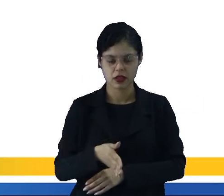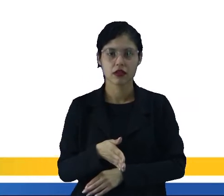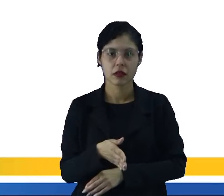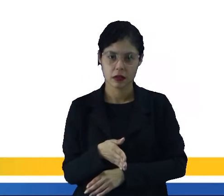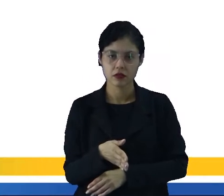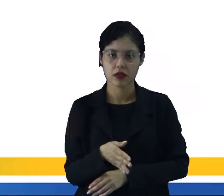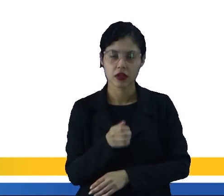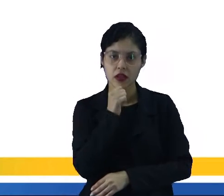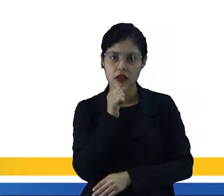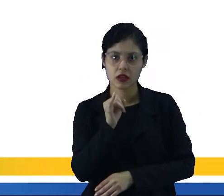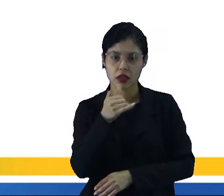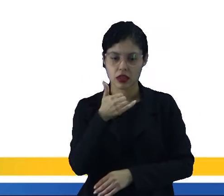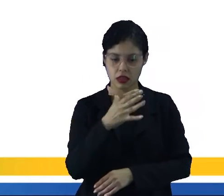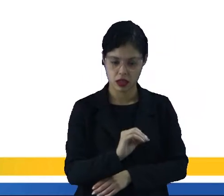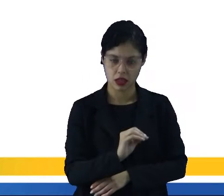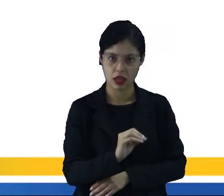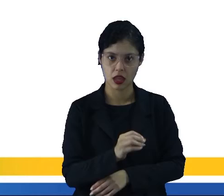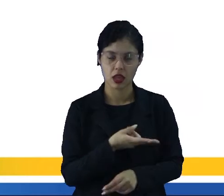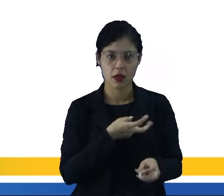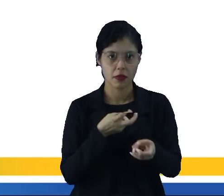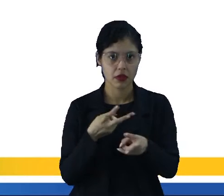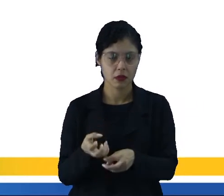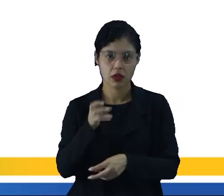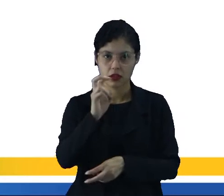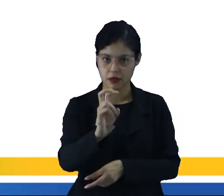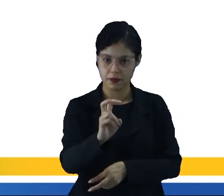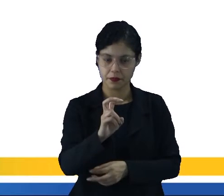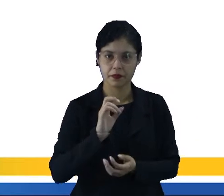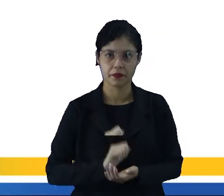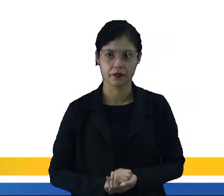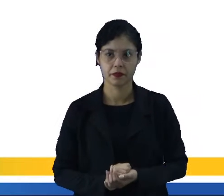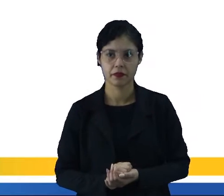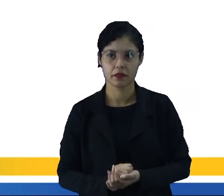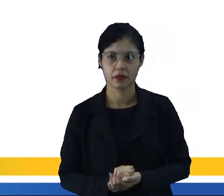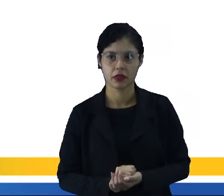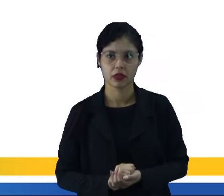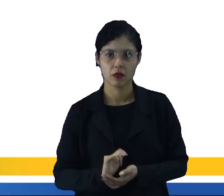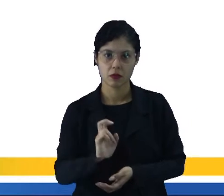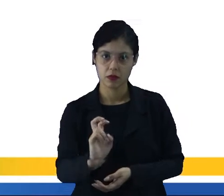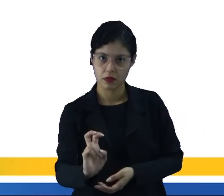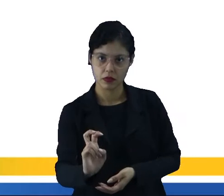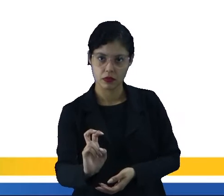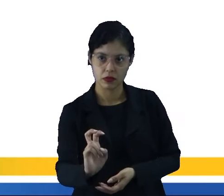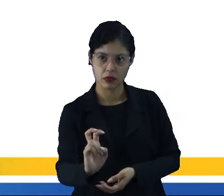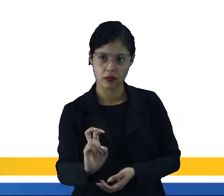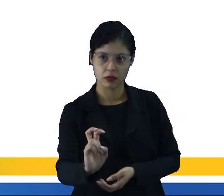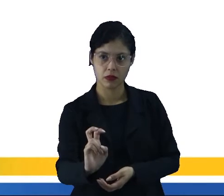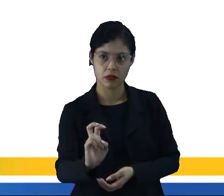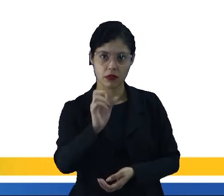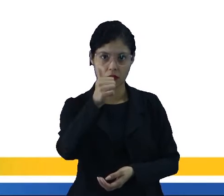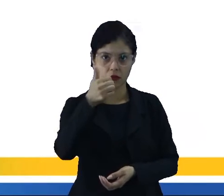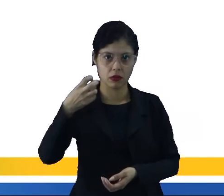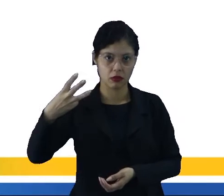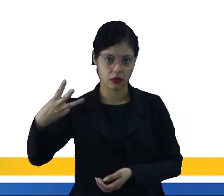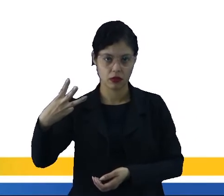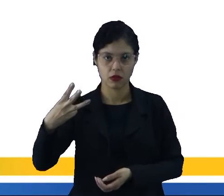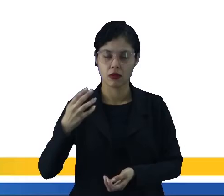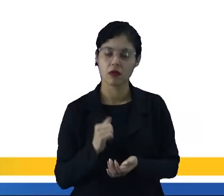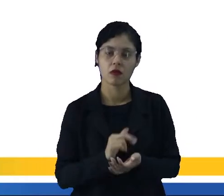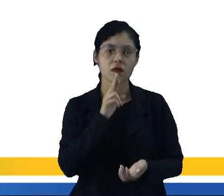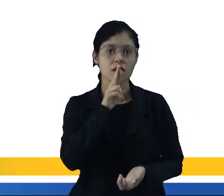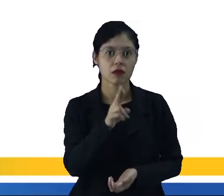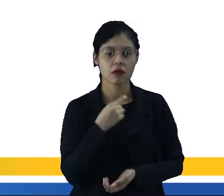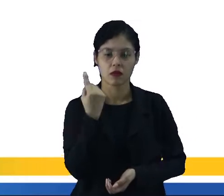então se aqui é 10 dá para perceber que aqui é cinco aqui é 5 e aqui é 13 eu quero